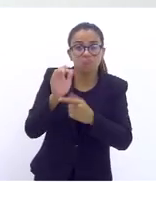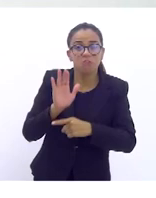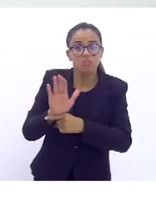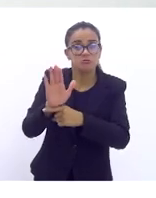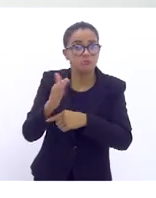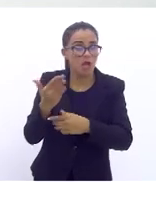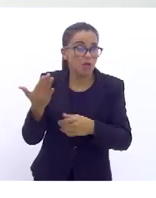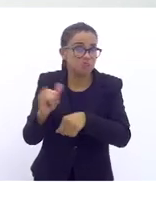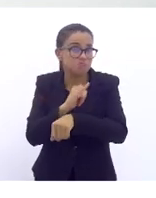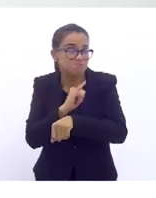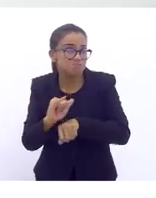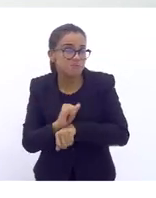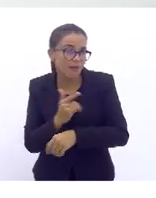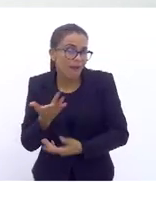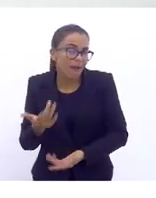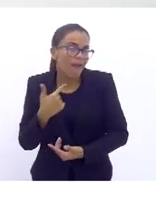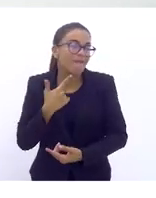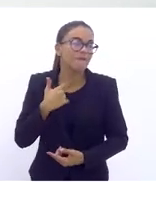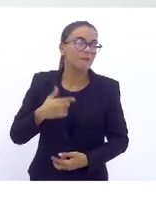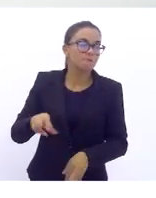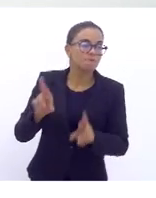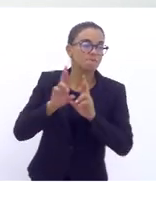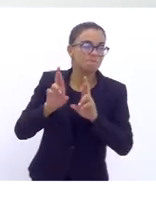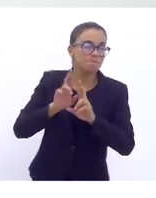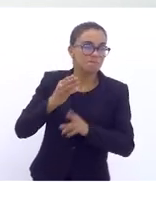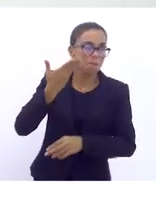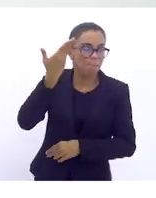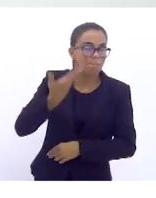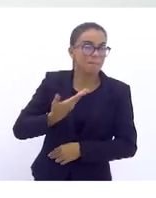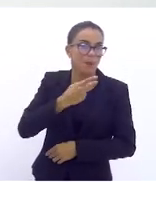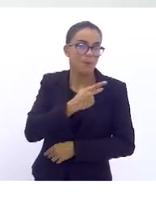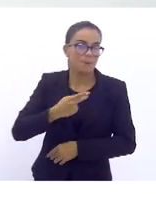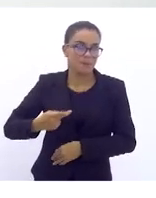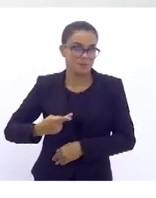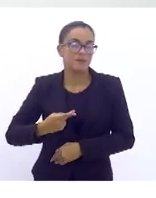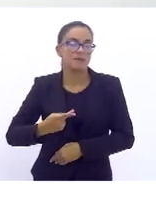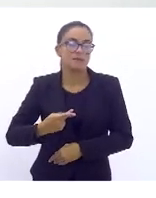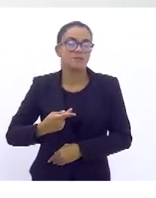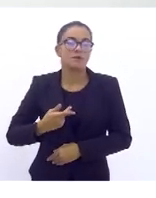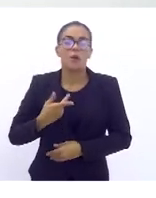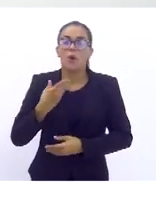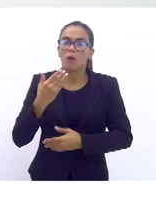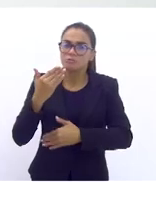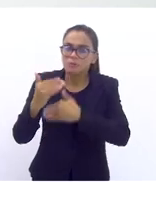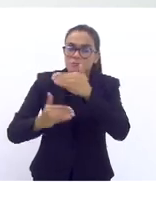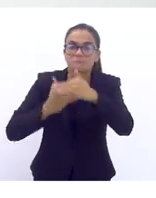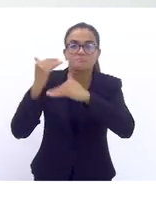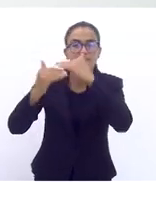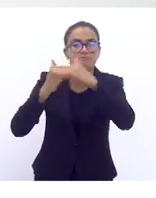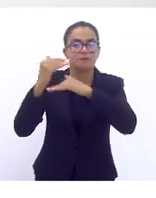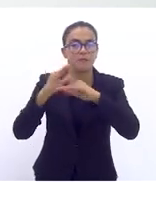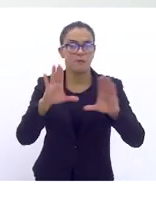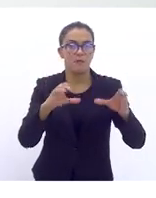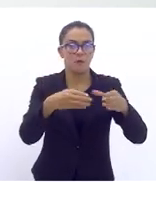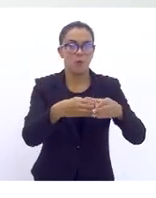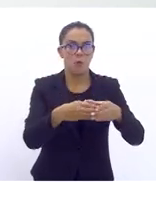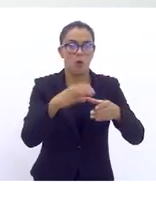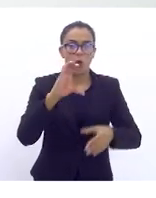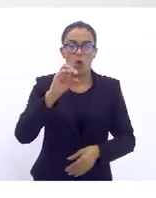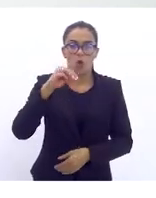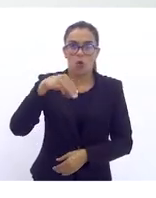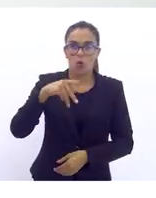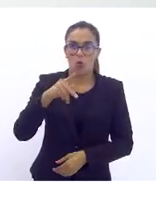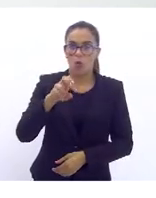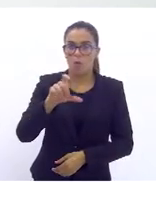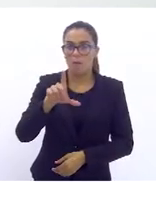é é um desejo desse presidente que a gente possa avançar nesses complexos porque nesse tempo todo aqui